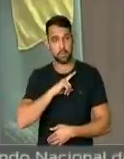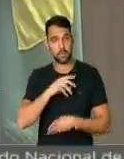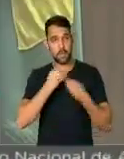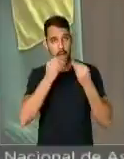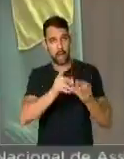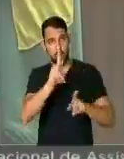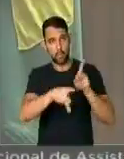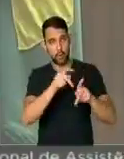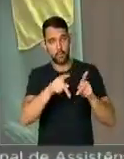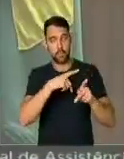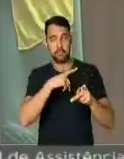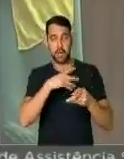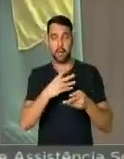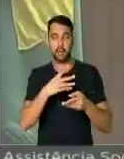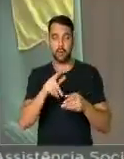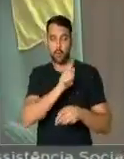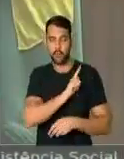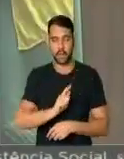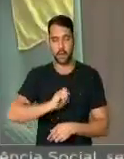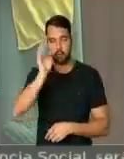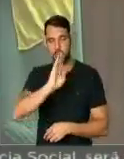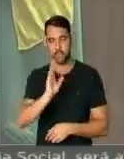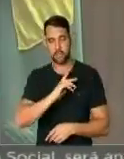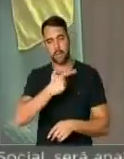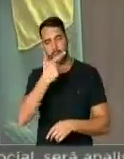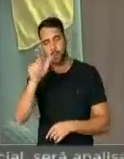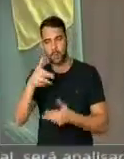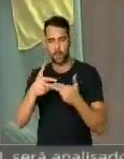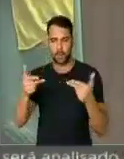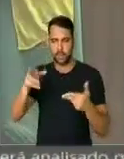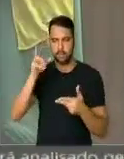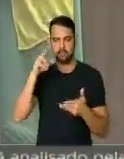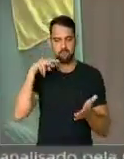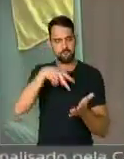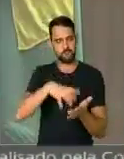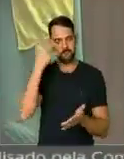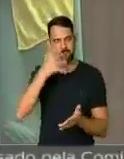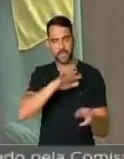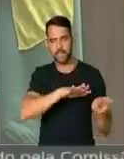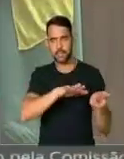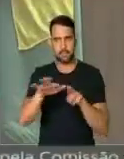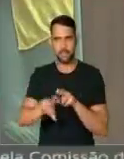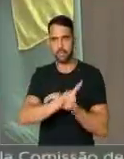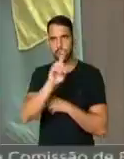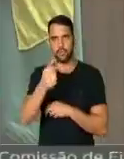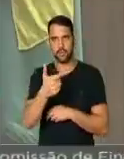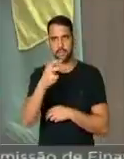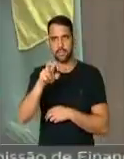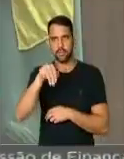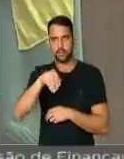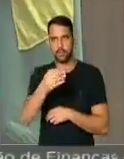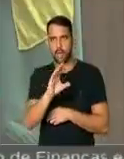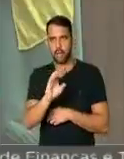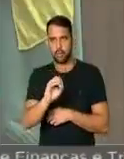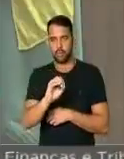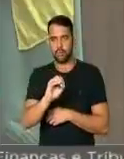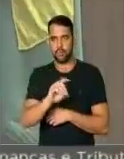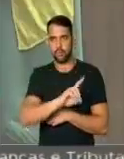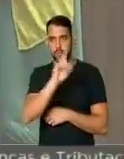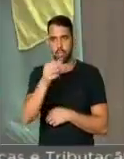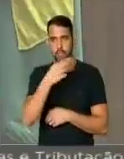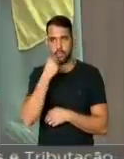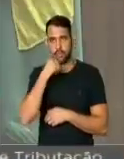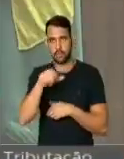para governar esse país. Por outro lado, eu venho aqui porque nesta semana tem o dia 25 de maio, Dia